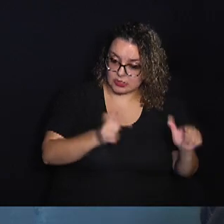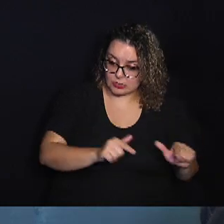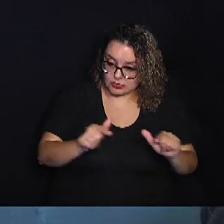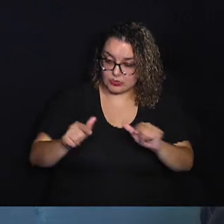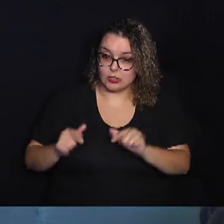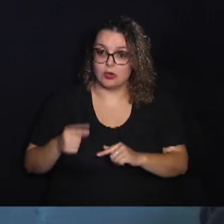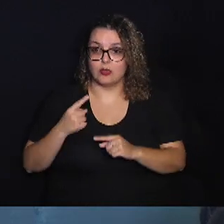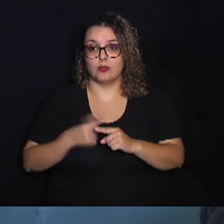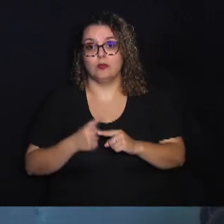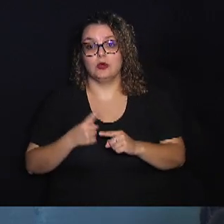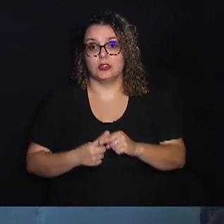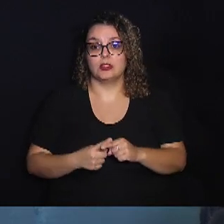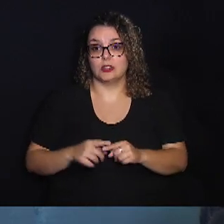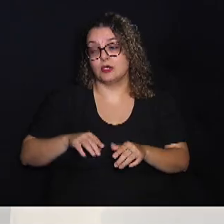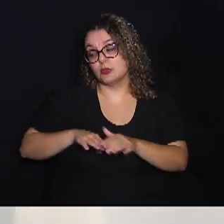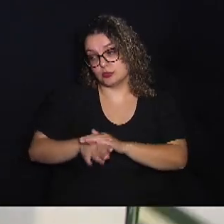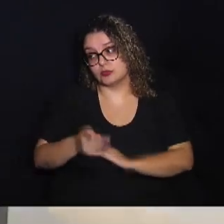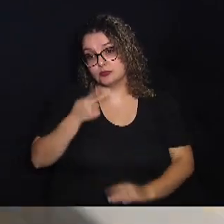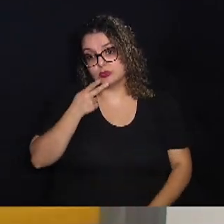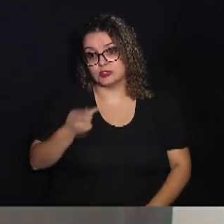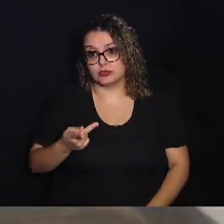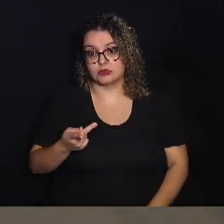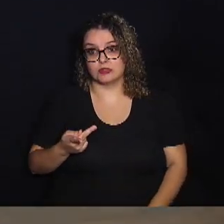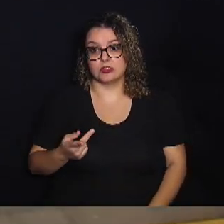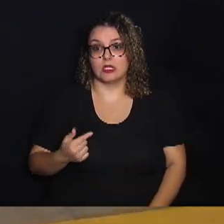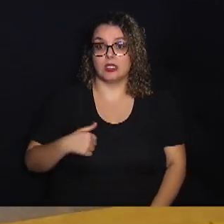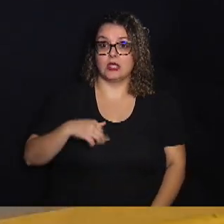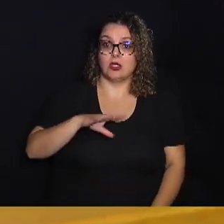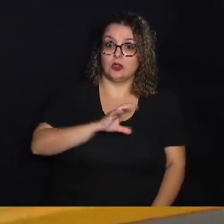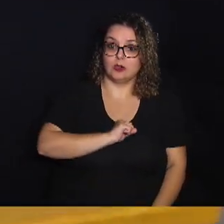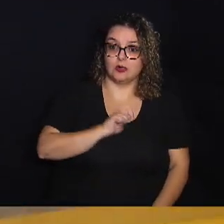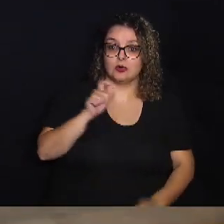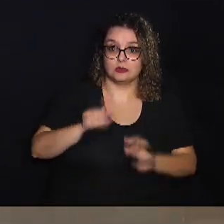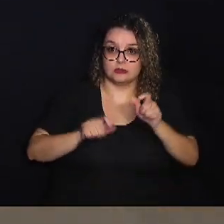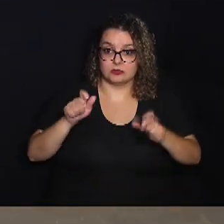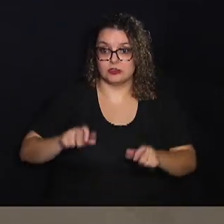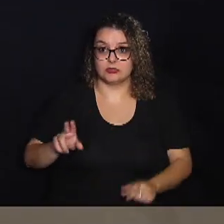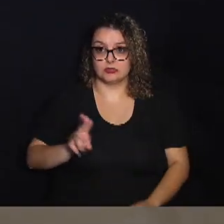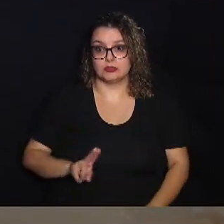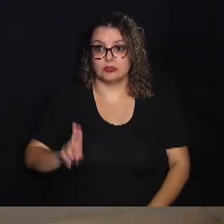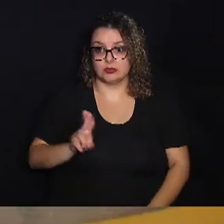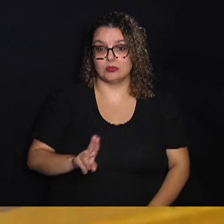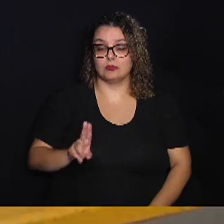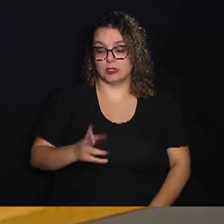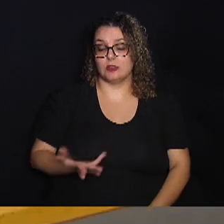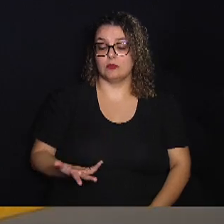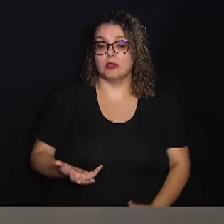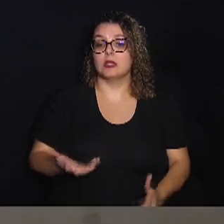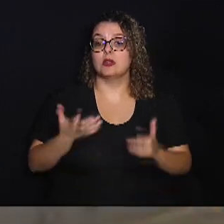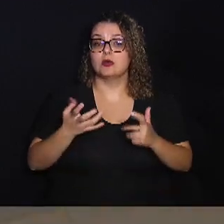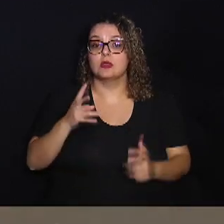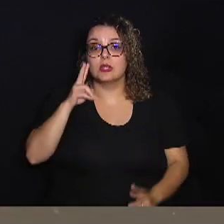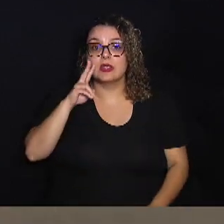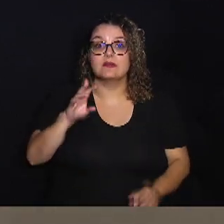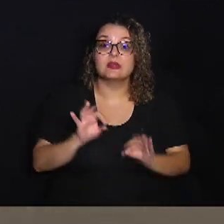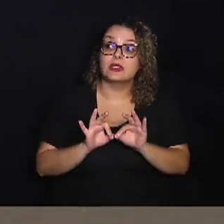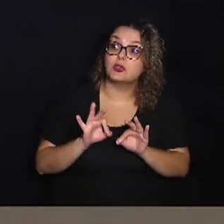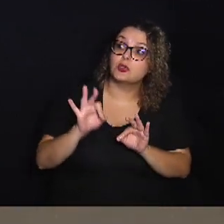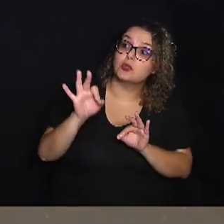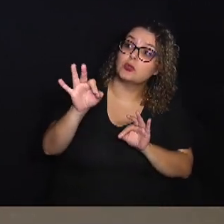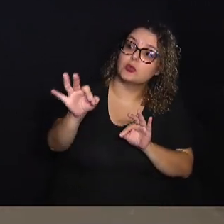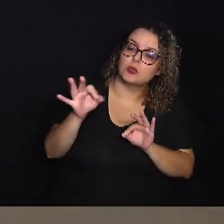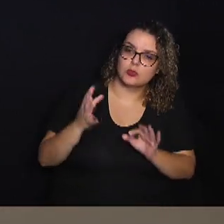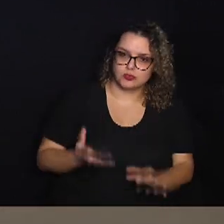Porque eu costumo dizer que eu gosto dos usuários quando eles estão aqui, mas eu gostaria muito de vê-los longe. Longe, assim,